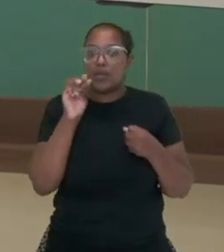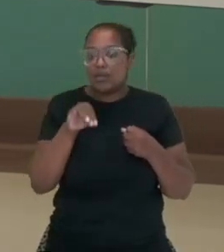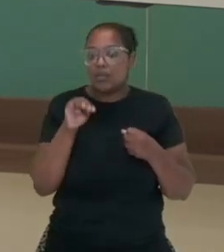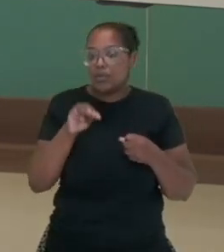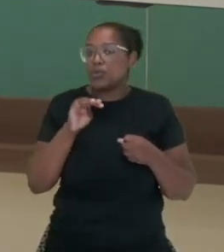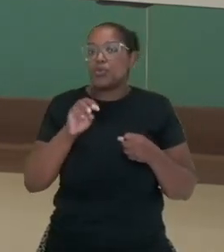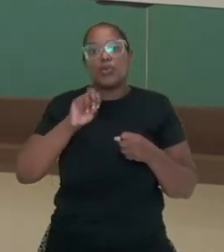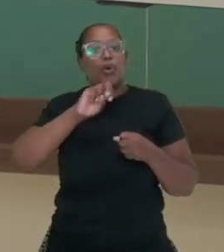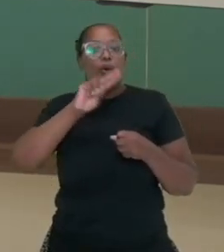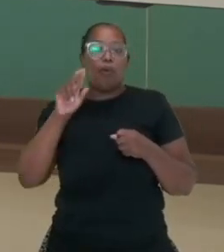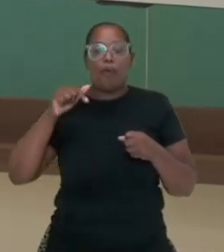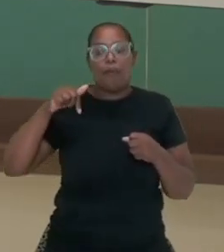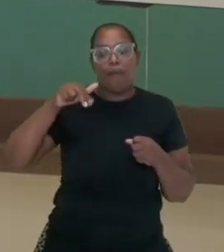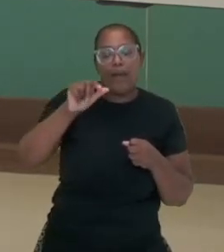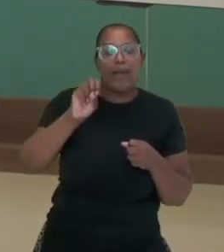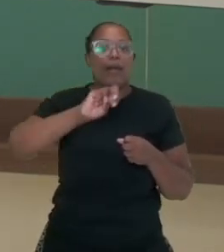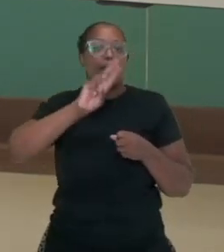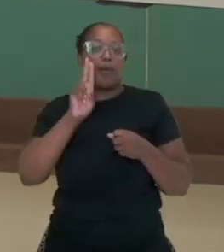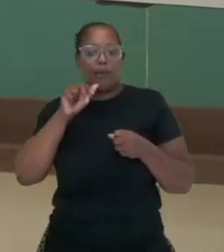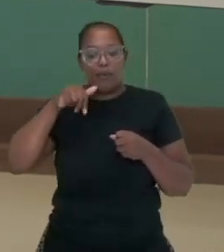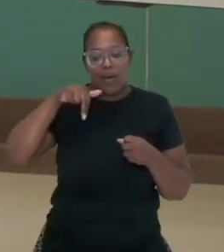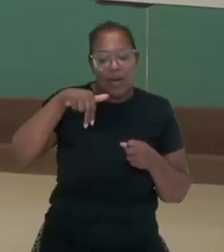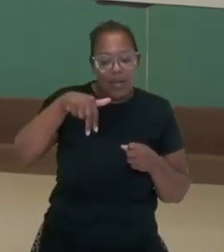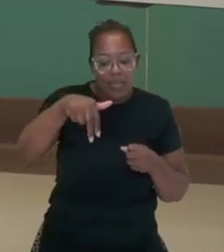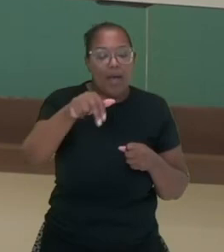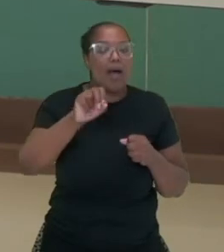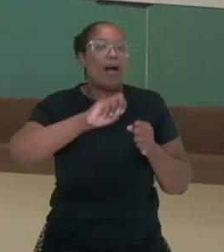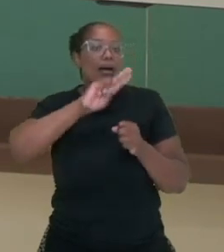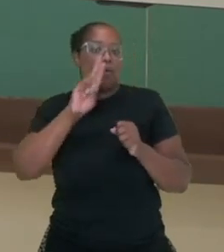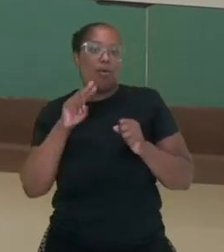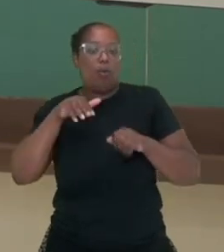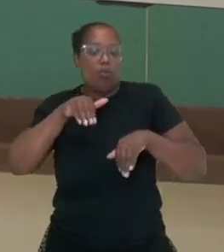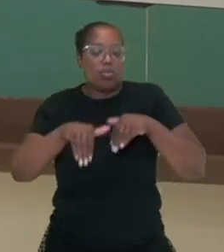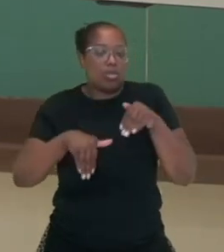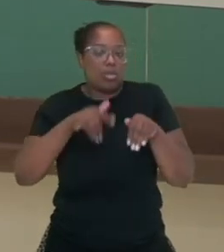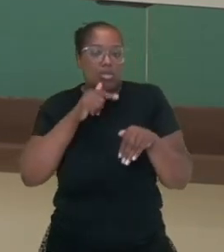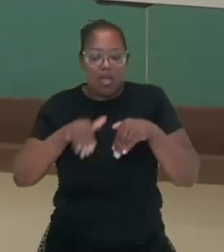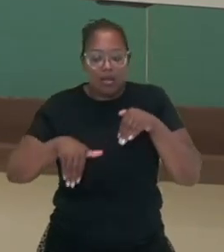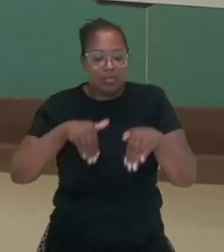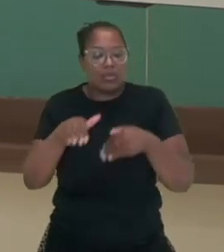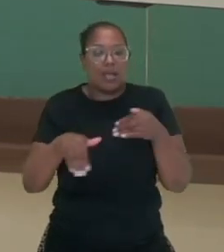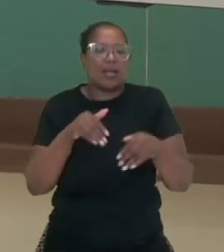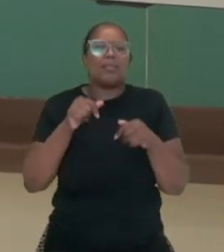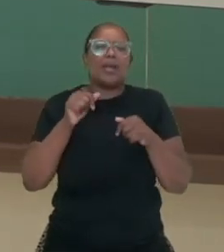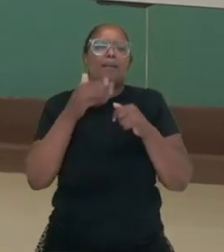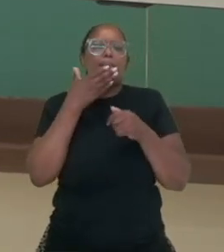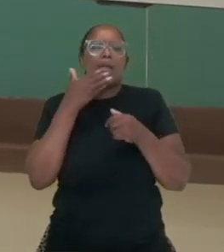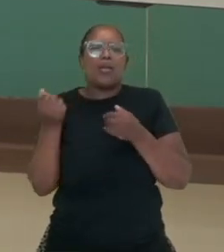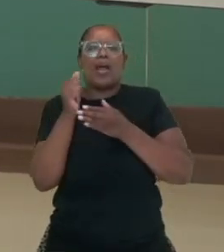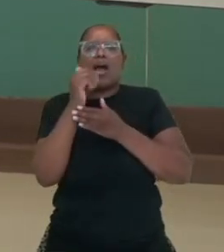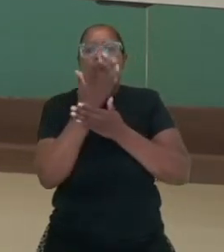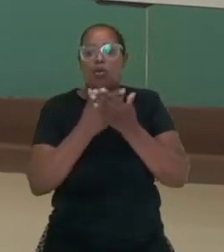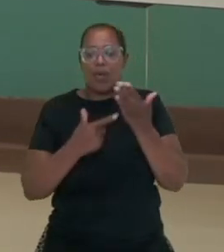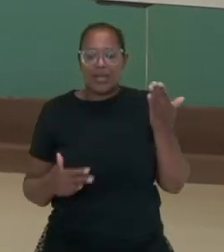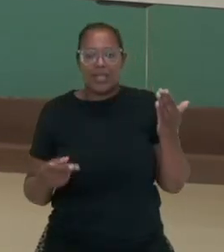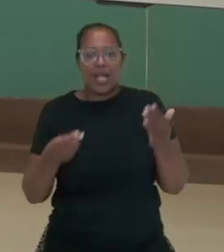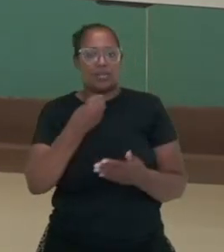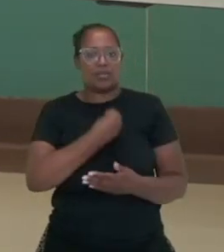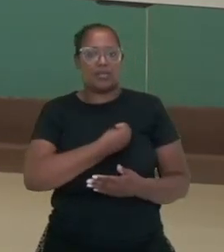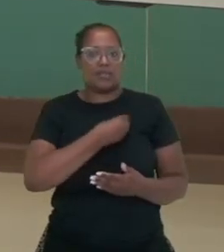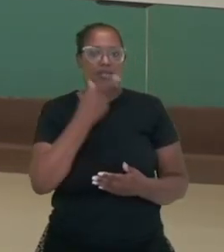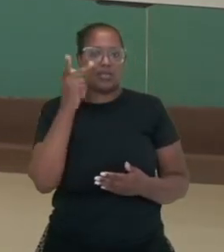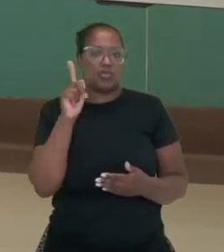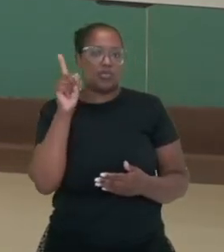você vai tentar nesse aplicativo aí melhorar a qualidade e a quantidade de atividade física no